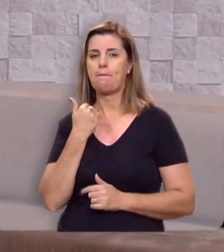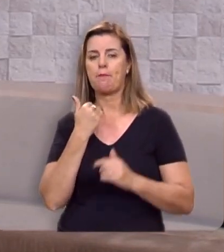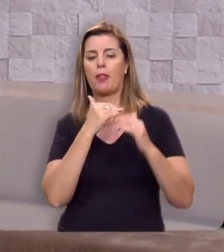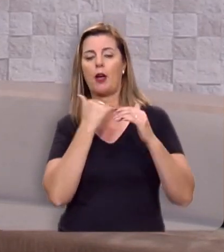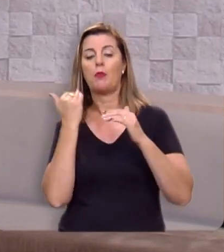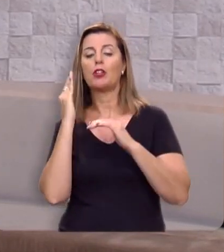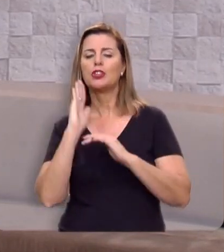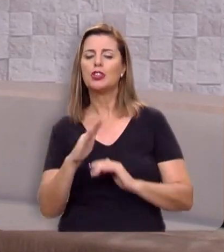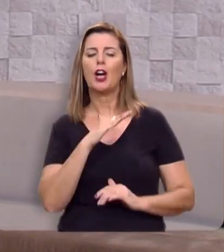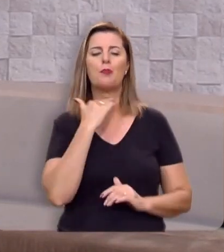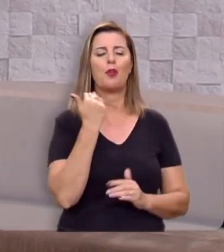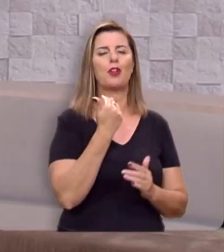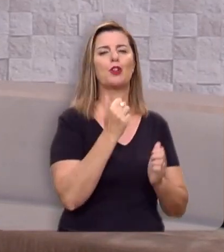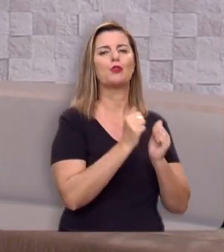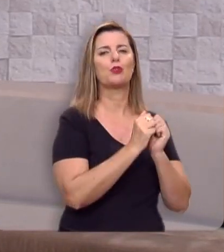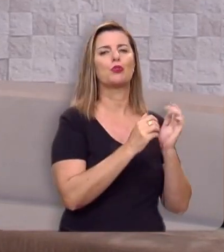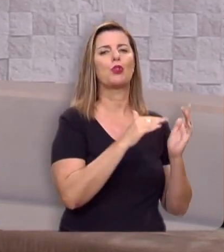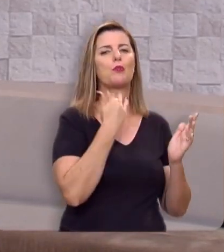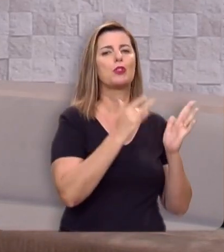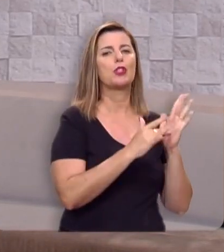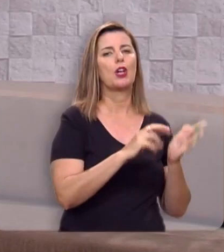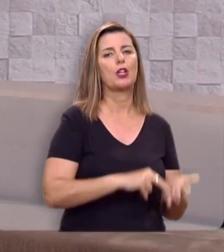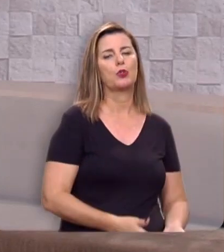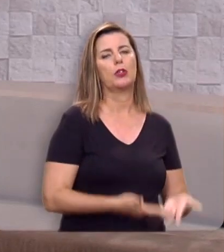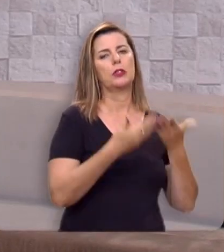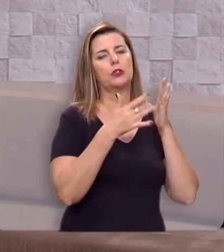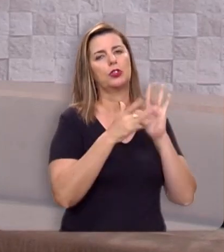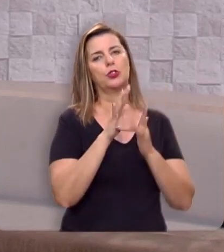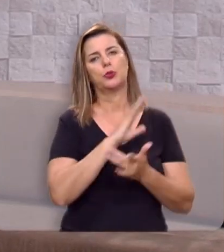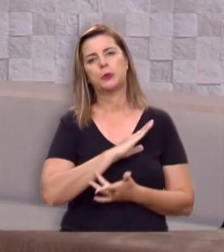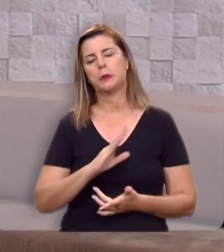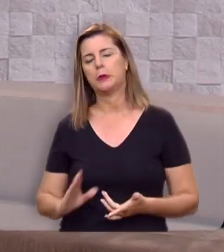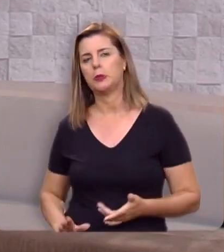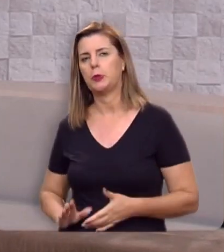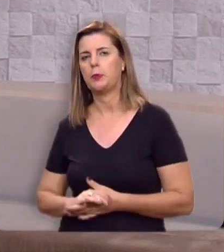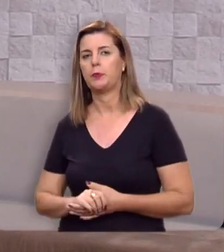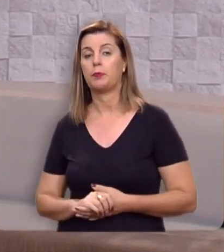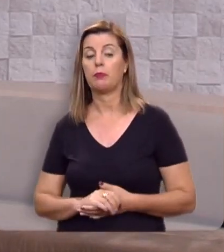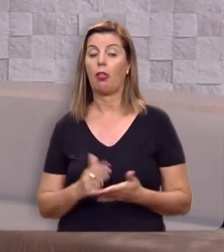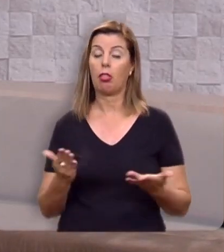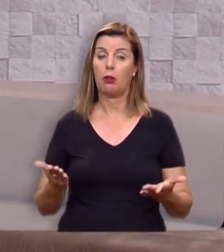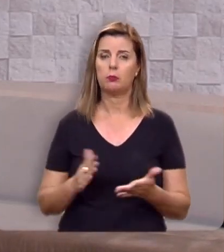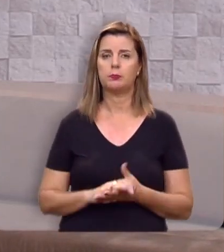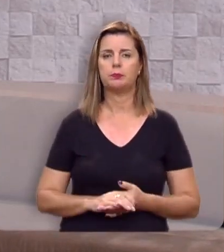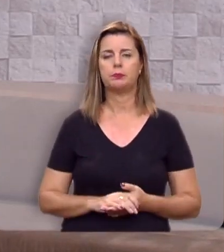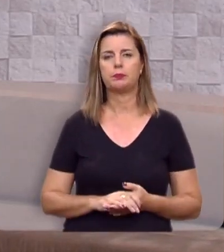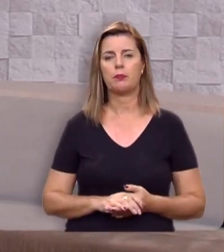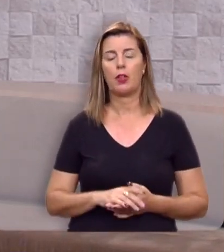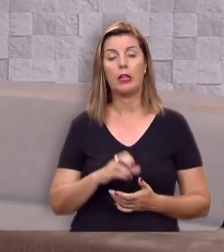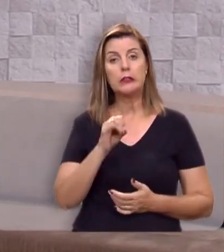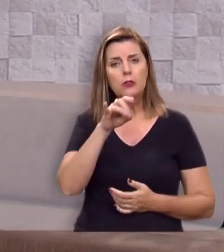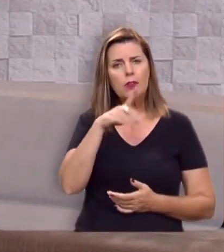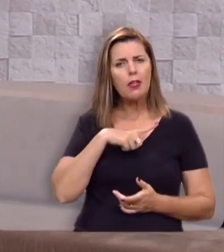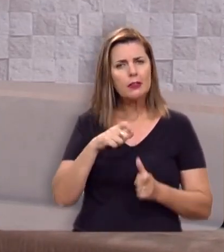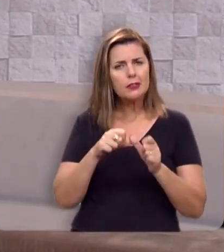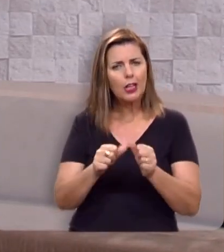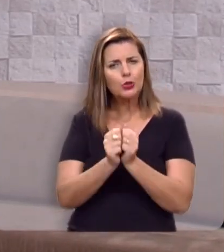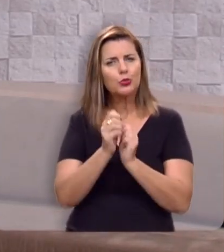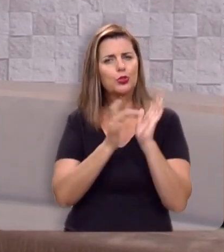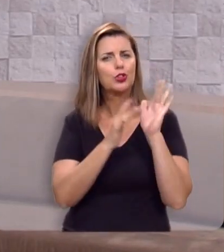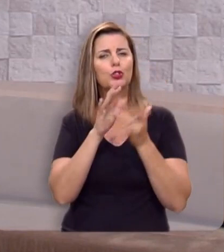morreu com a morte de Cristo e com a ressurreição de Cristo. Desta forma, se você está em